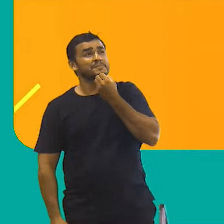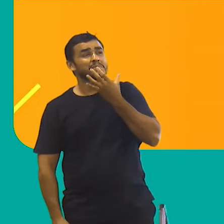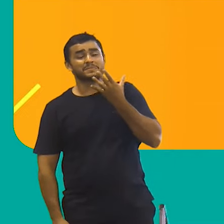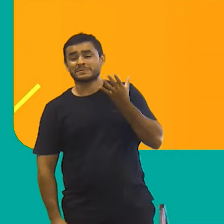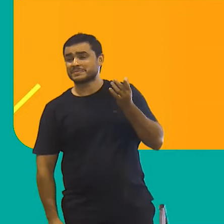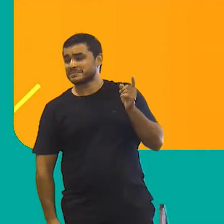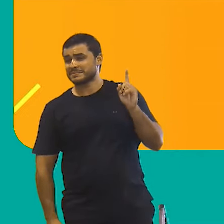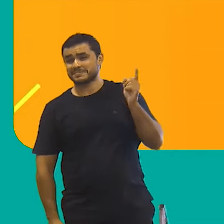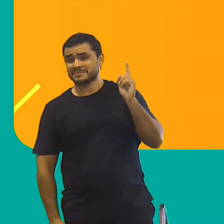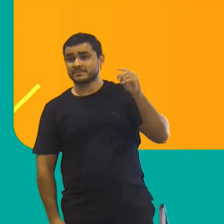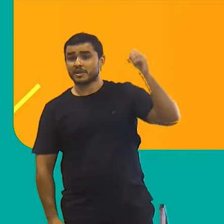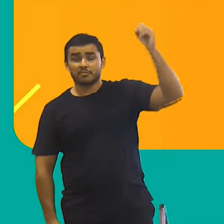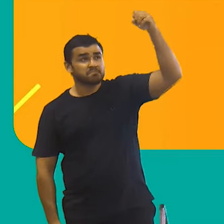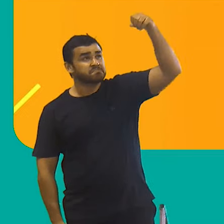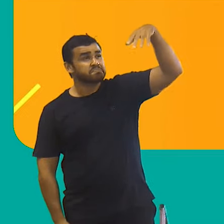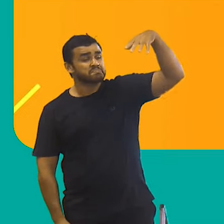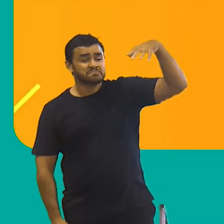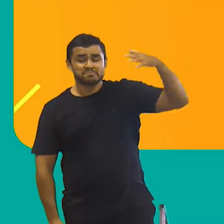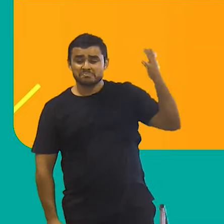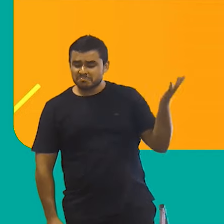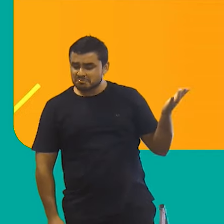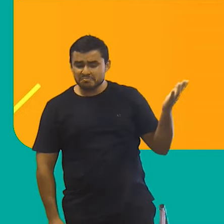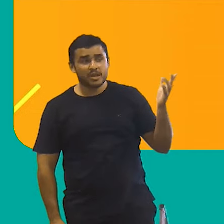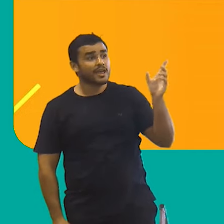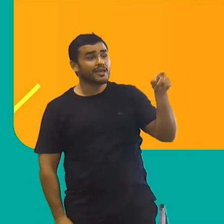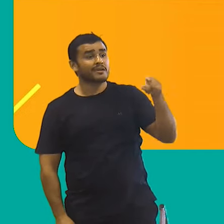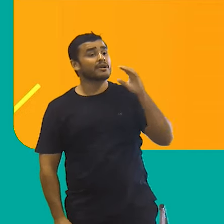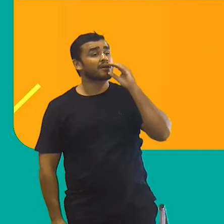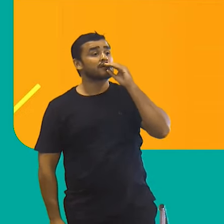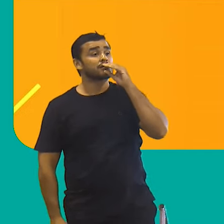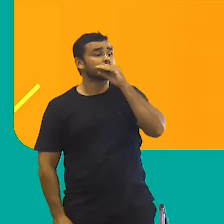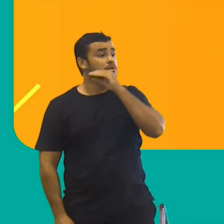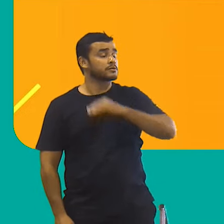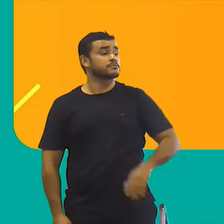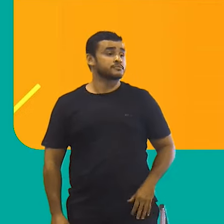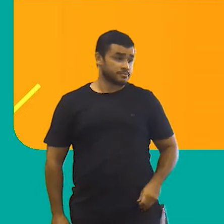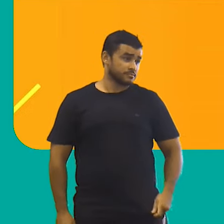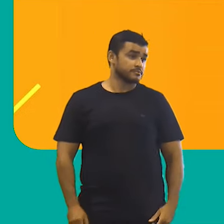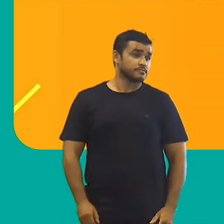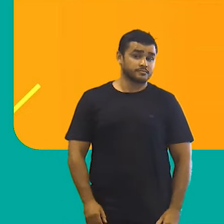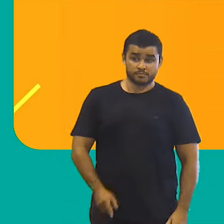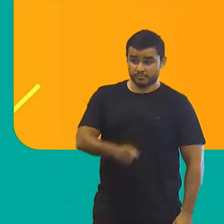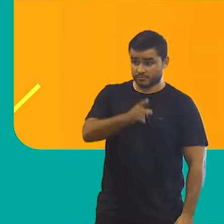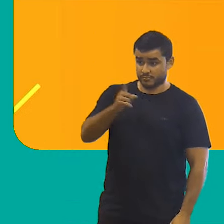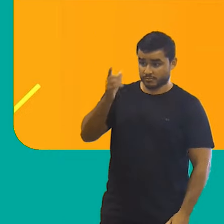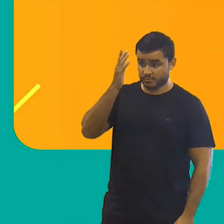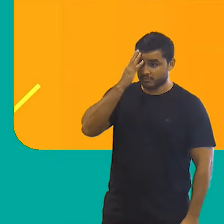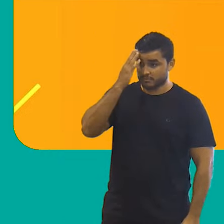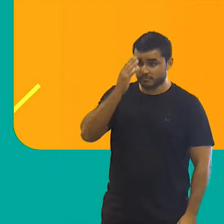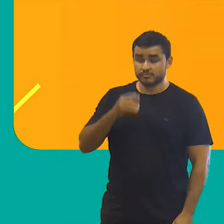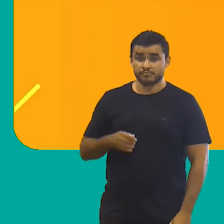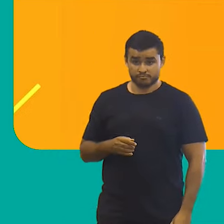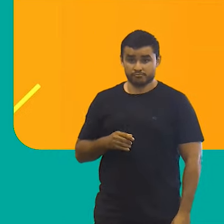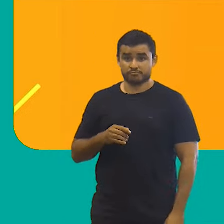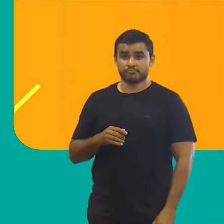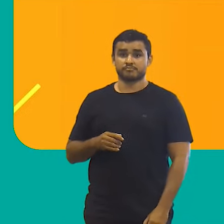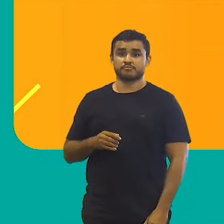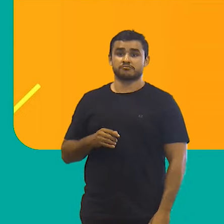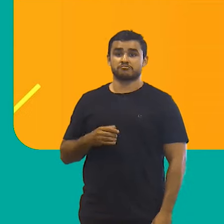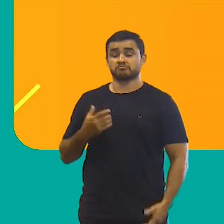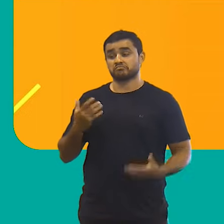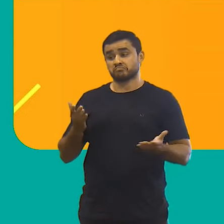muito pouco, ela esquenta mais do que ilumina. Se algum de vocês quiser